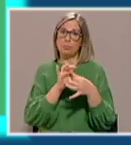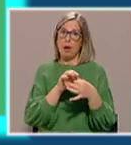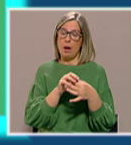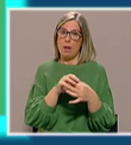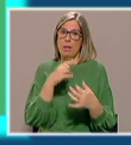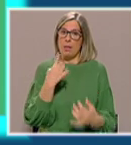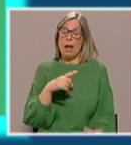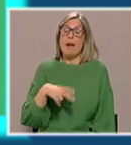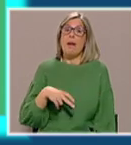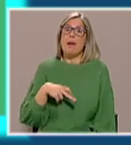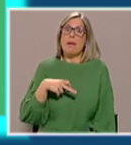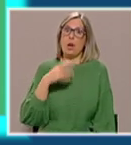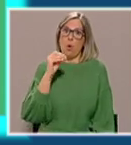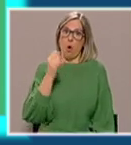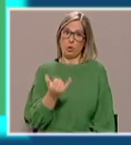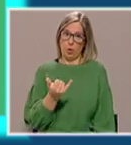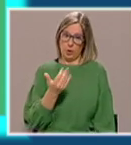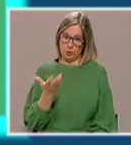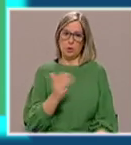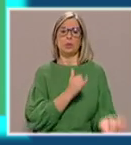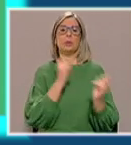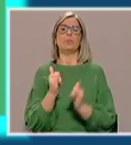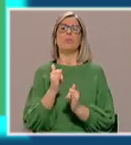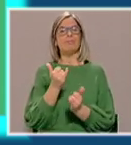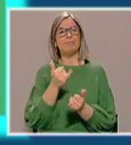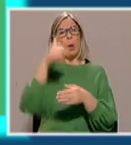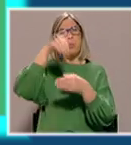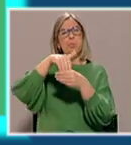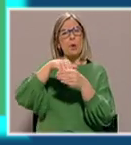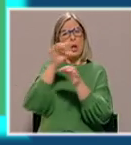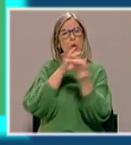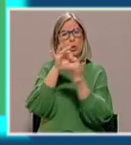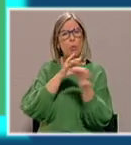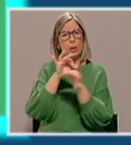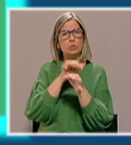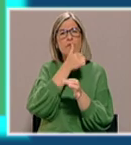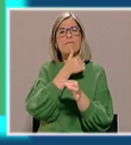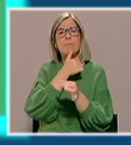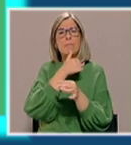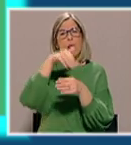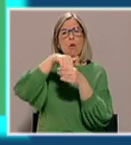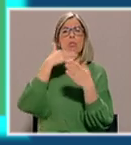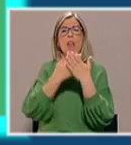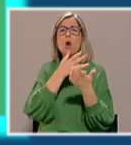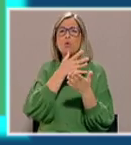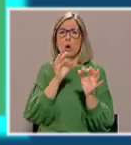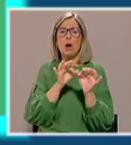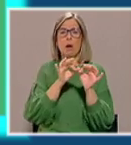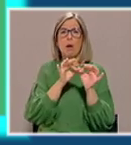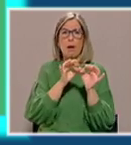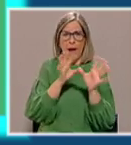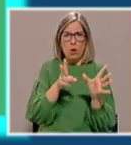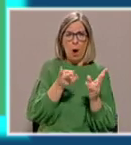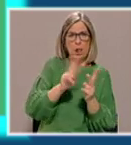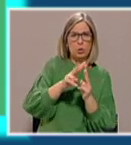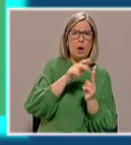rico em oxigênio. A quantidade de hemoglobina no sangue arterial e venoso é a mesma. Será que é a mesma? É sim, senhor. O que muda é só a